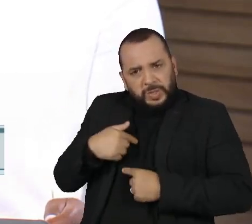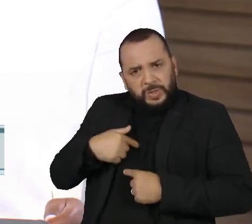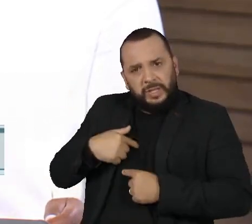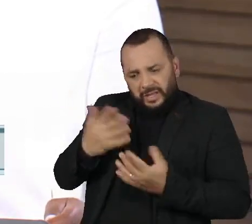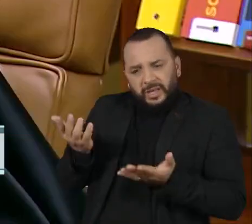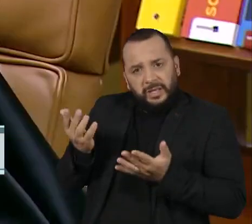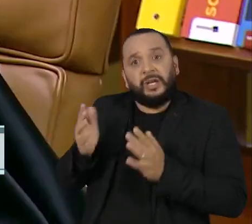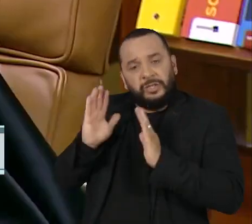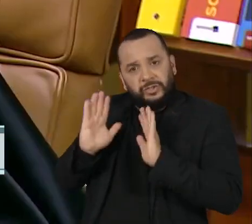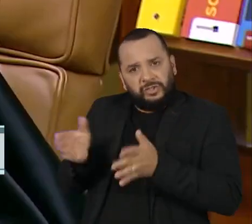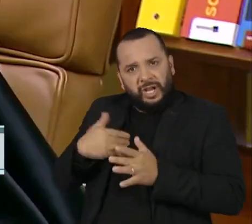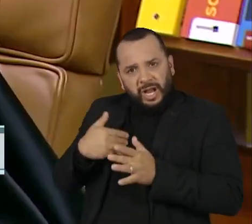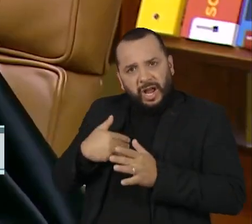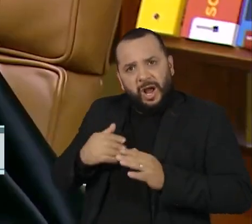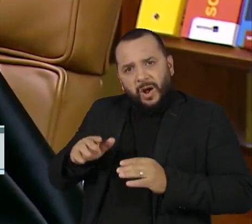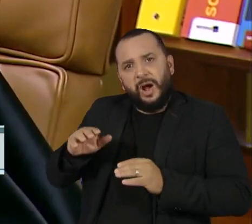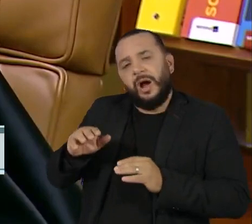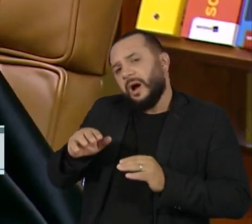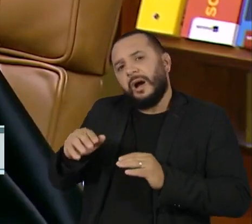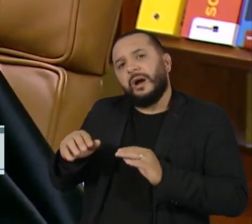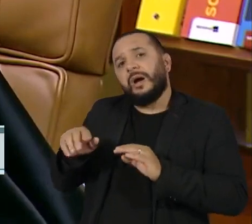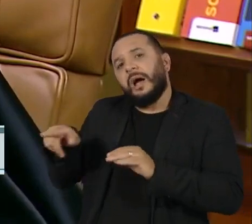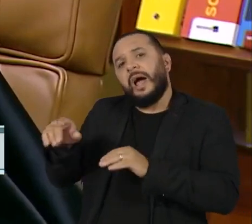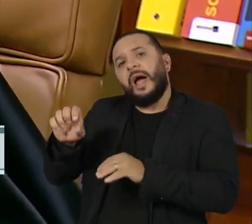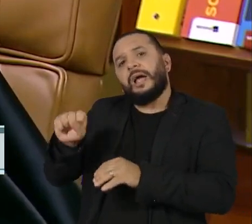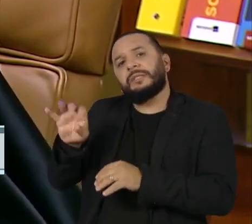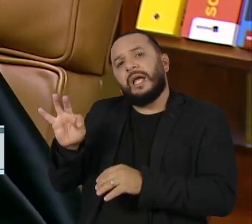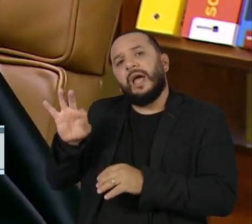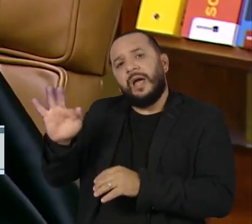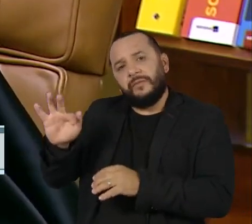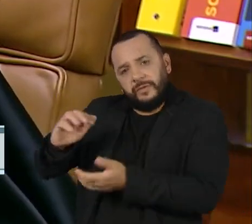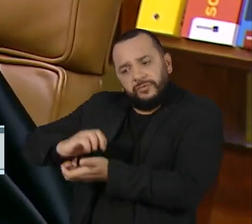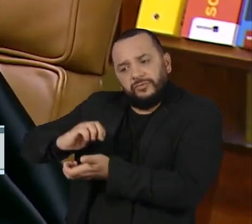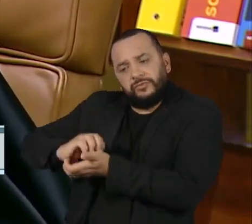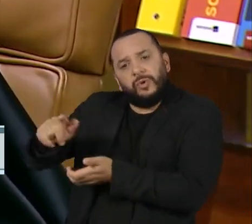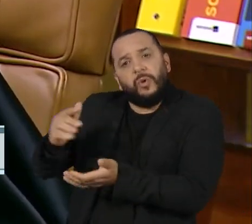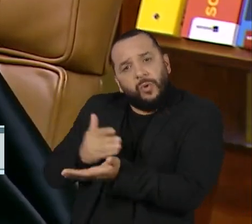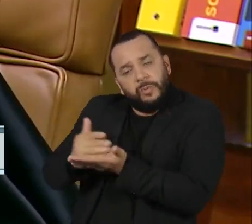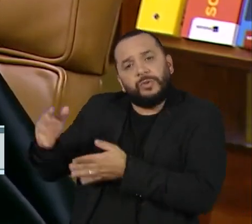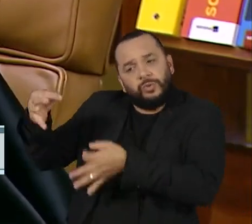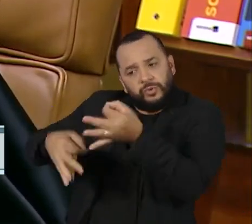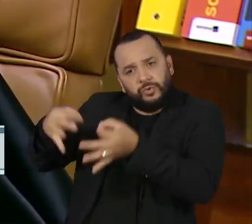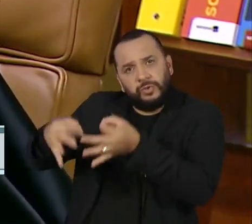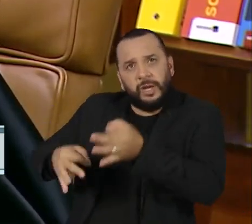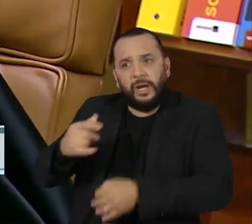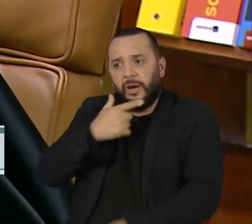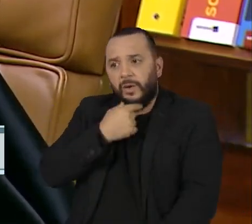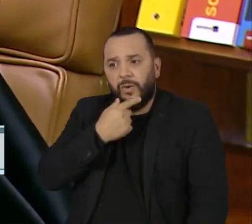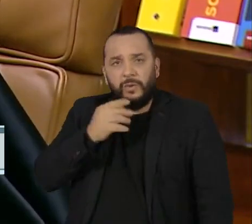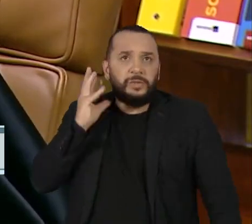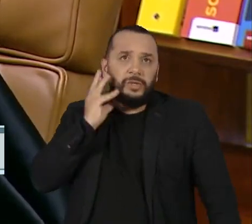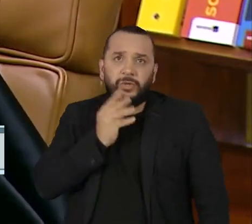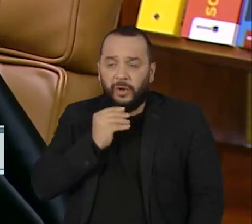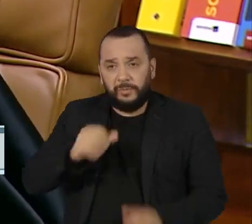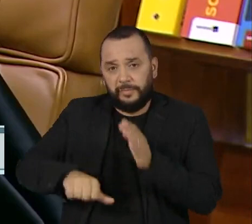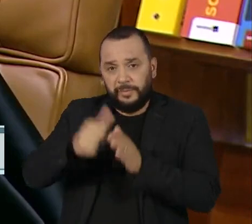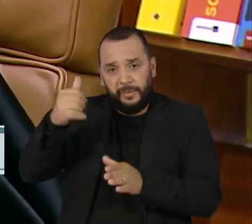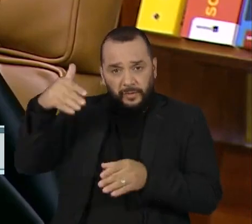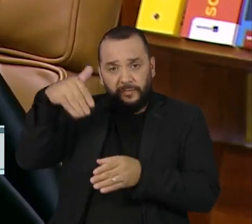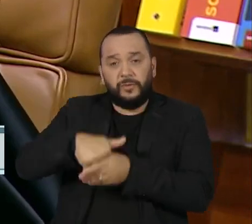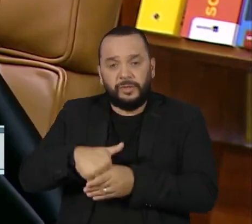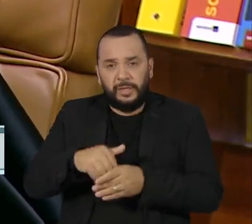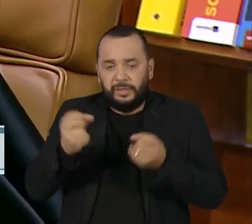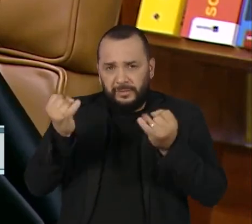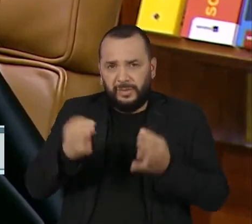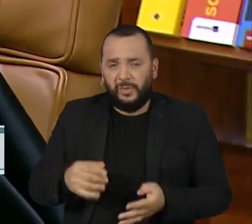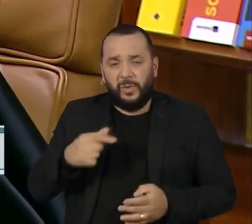Federal o ministro relator do caso dias toffoli foi o primeiro a votar ele disse que o